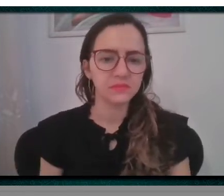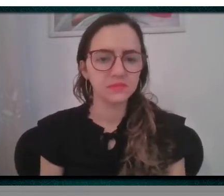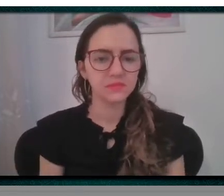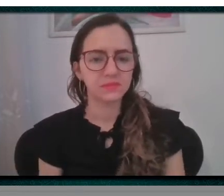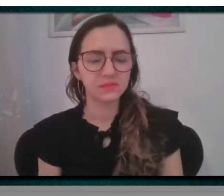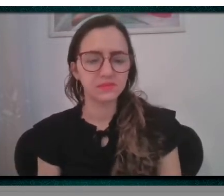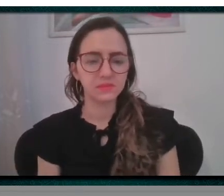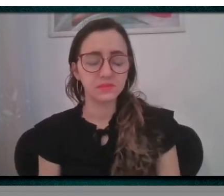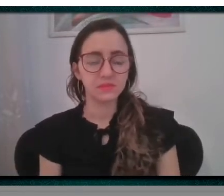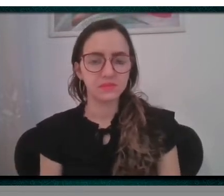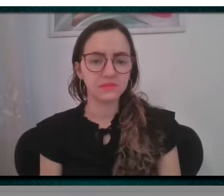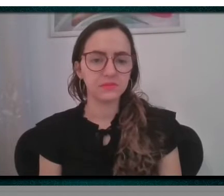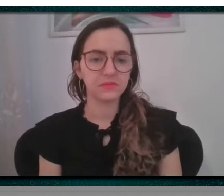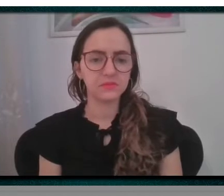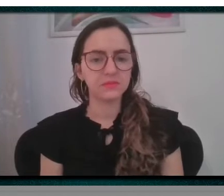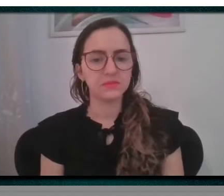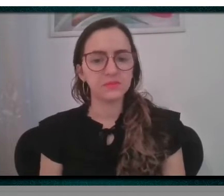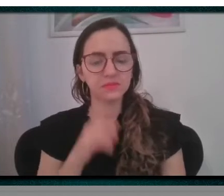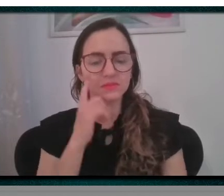quanto